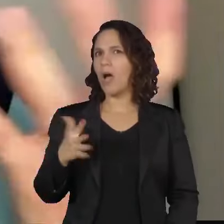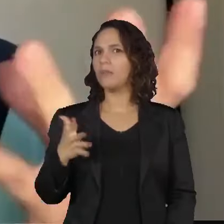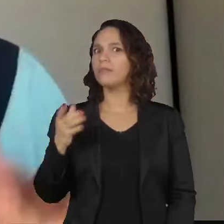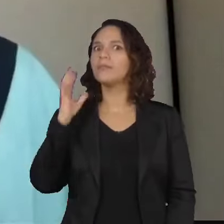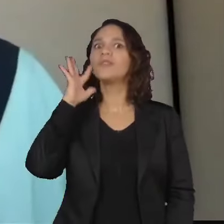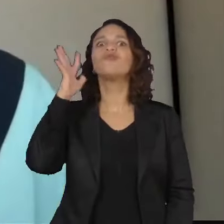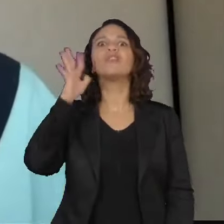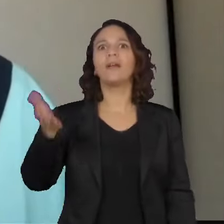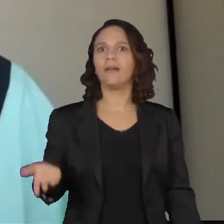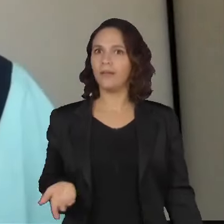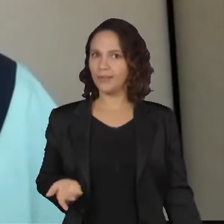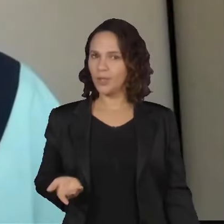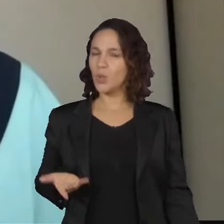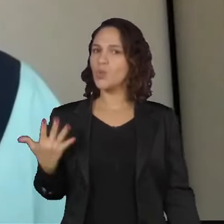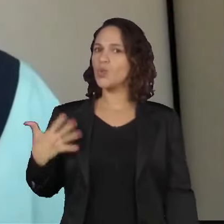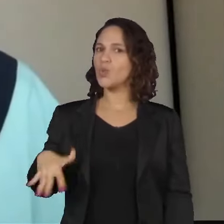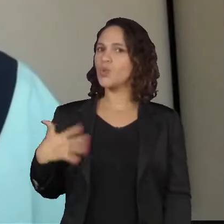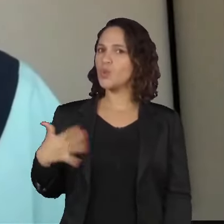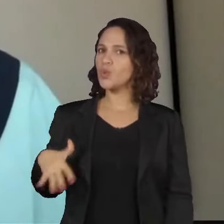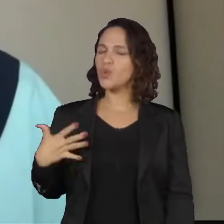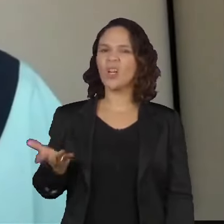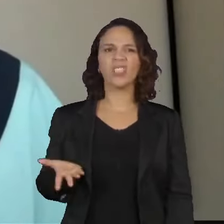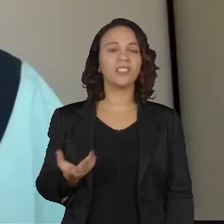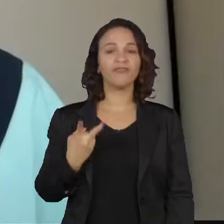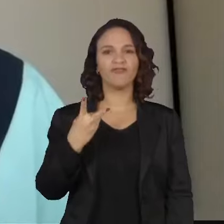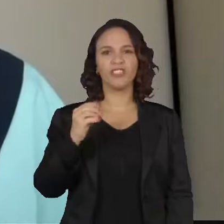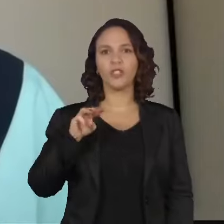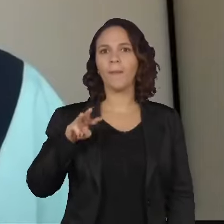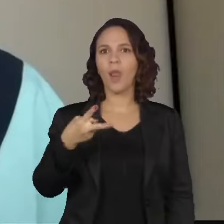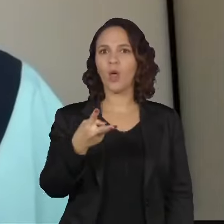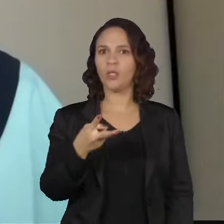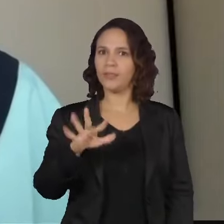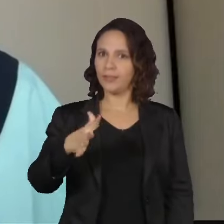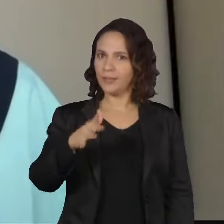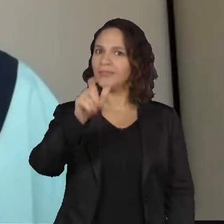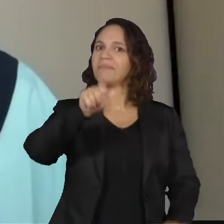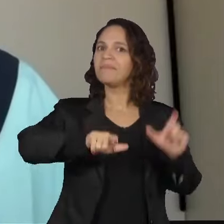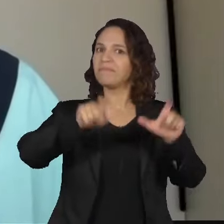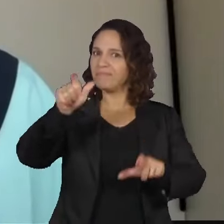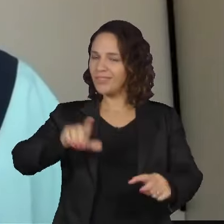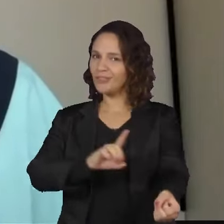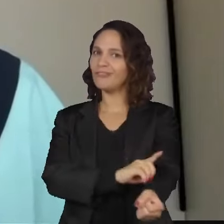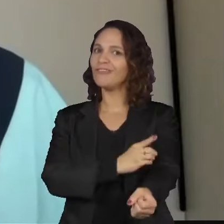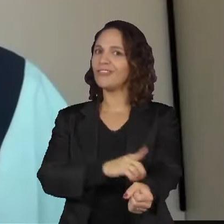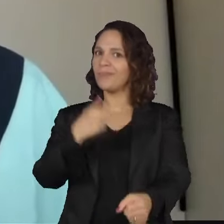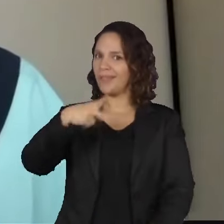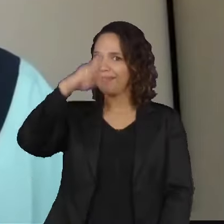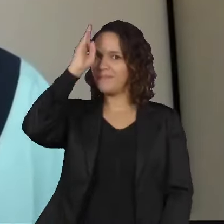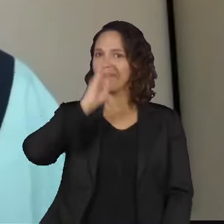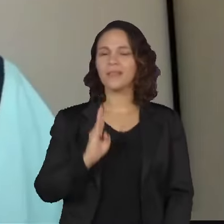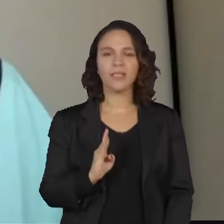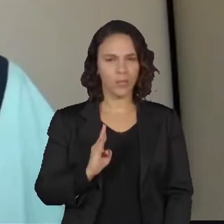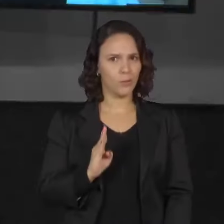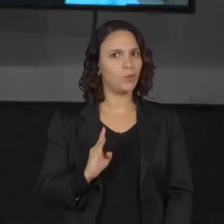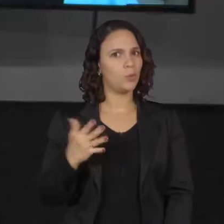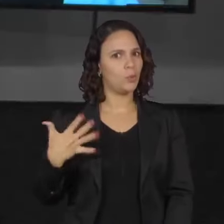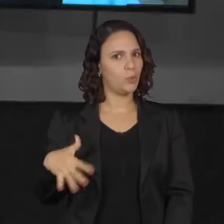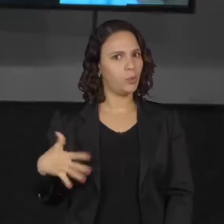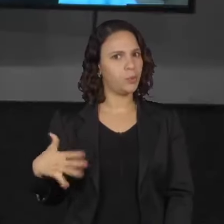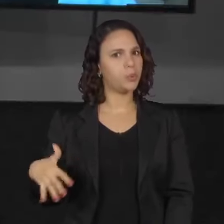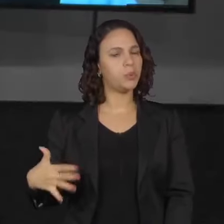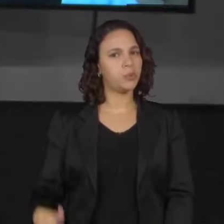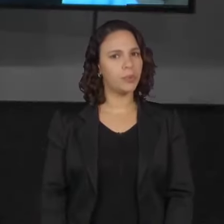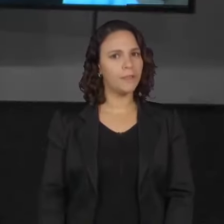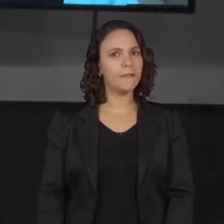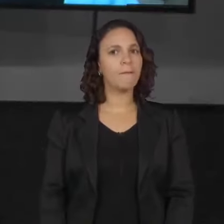aí em torno de 20 milhões de pessoas aí com diabetes no Brasil. Bastante, né? Isso